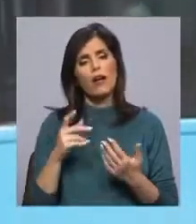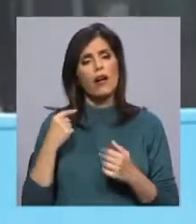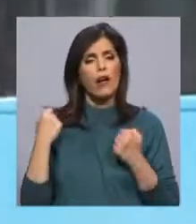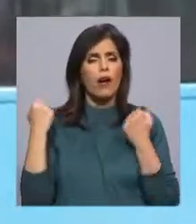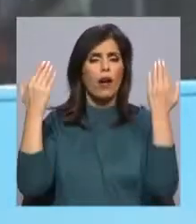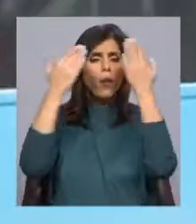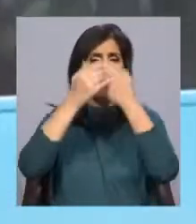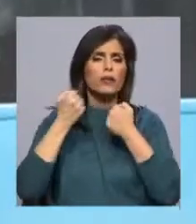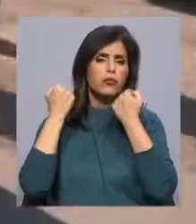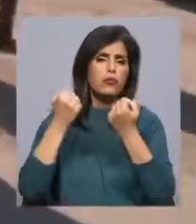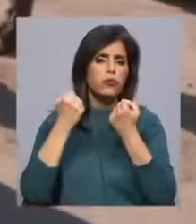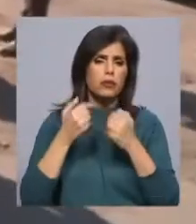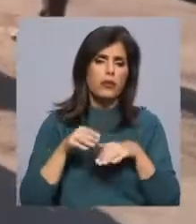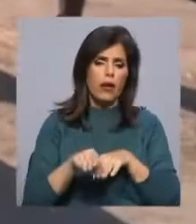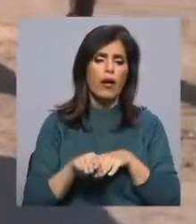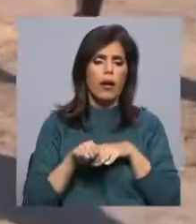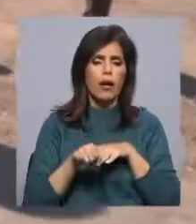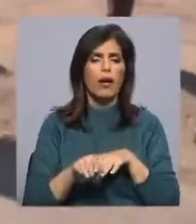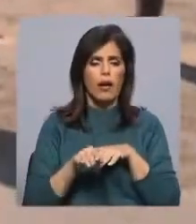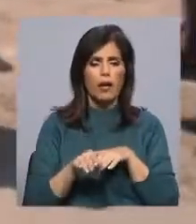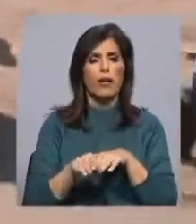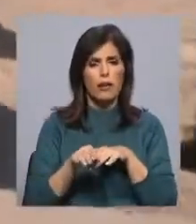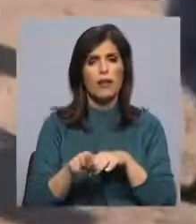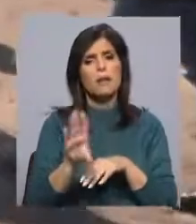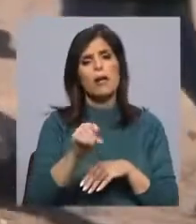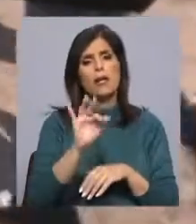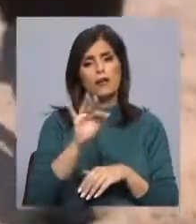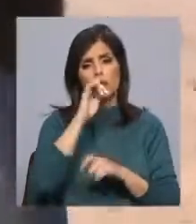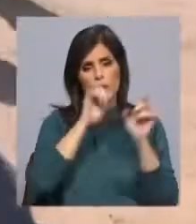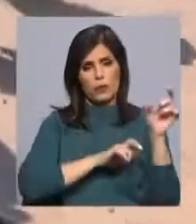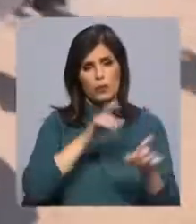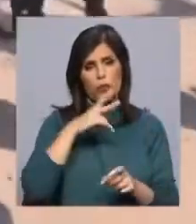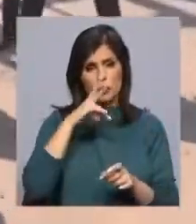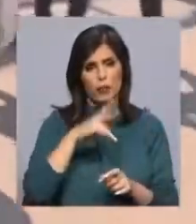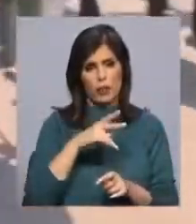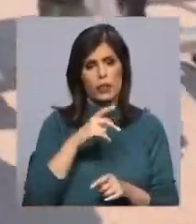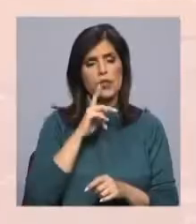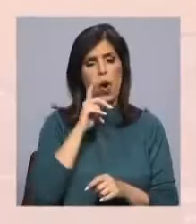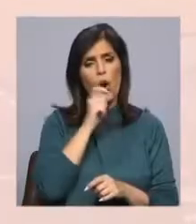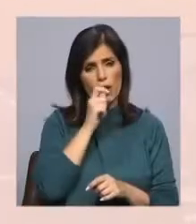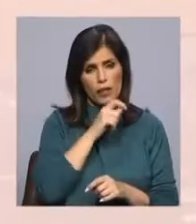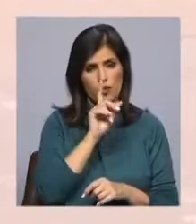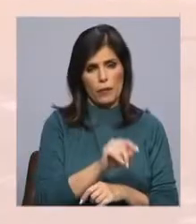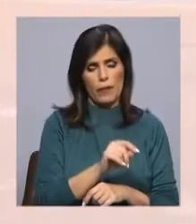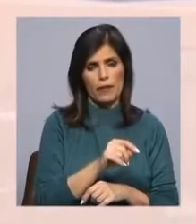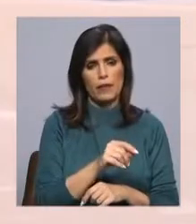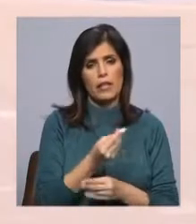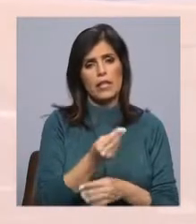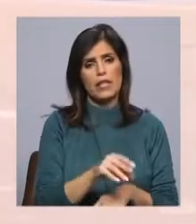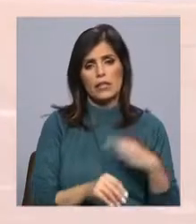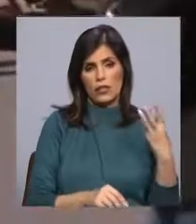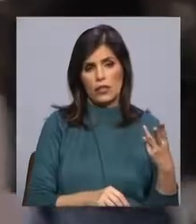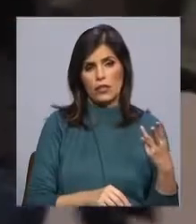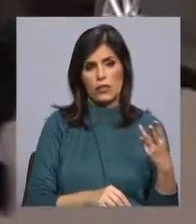toda a noite num para arrancar nervoso com mais 14 pessoas entre Portugueses e ucranianos e três crianças